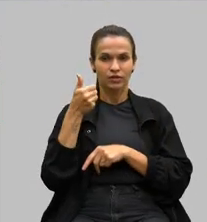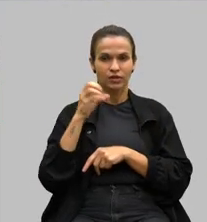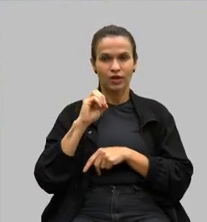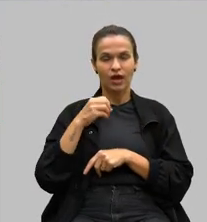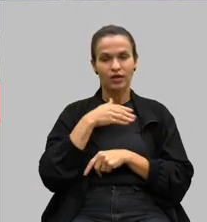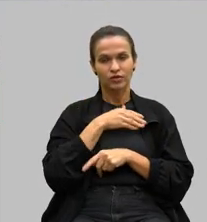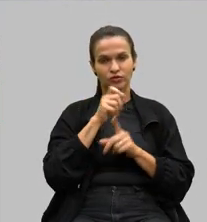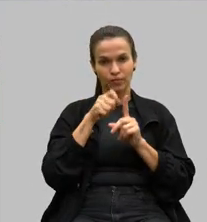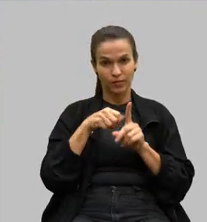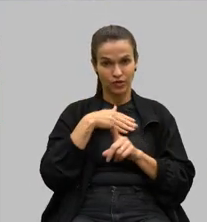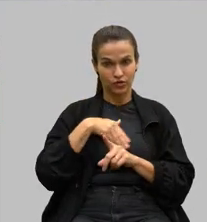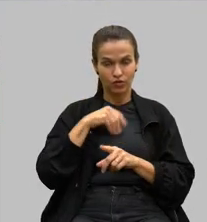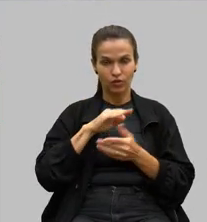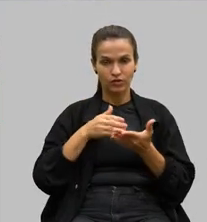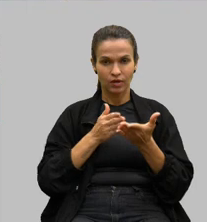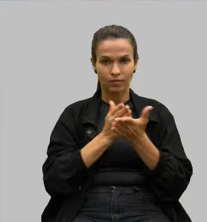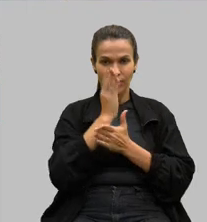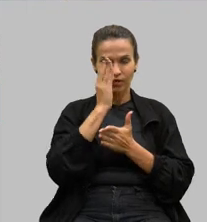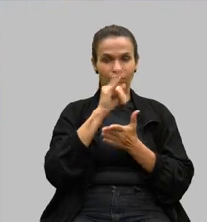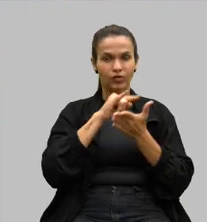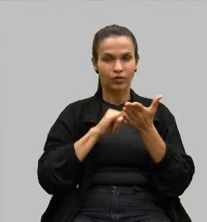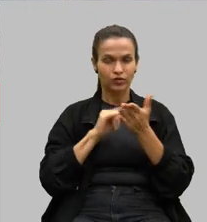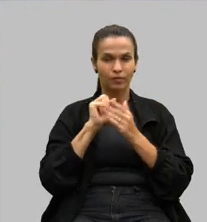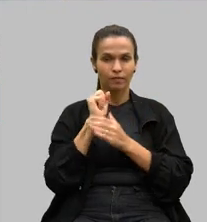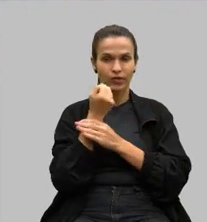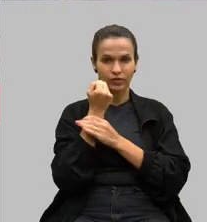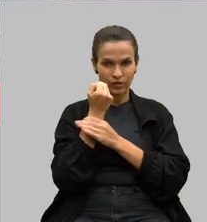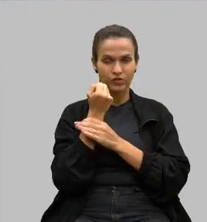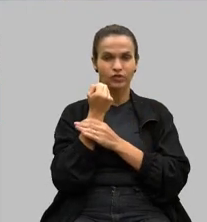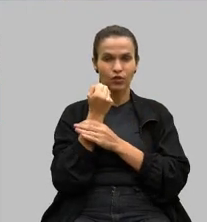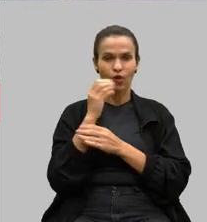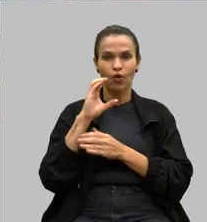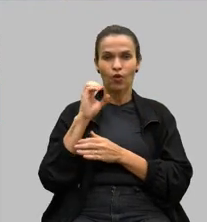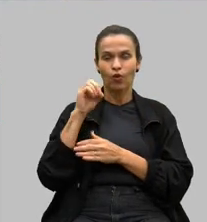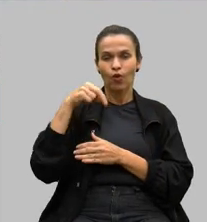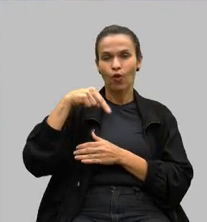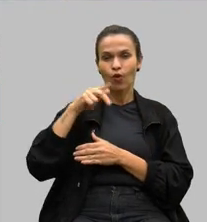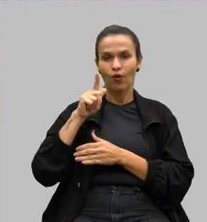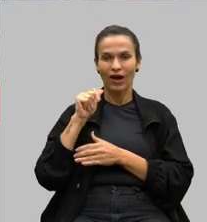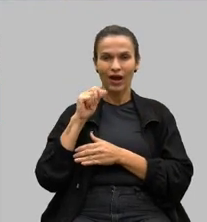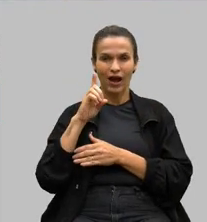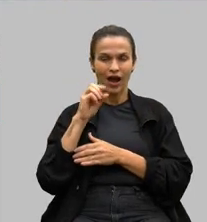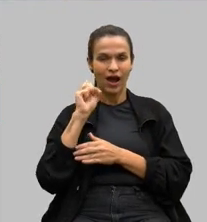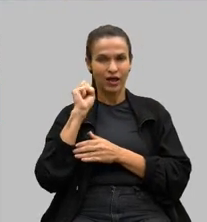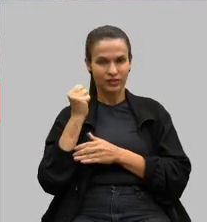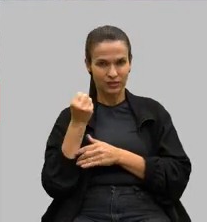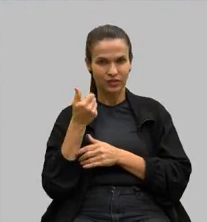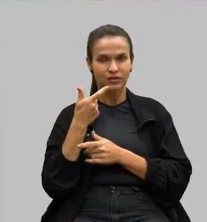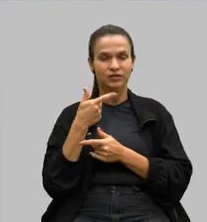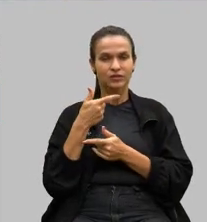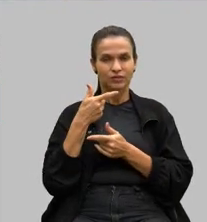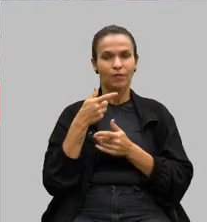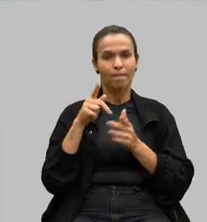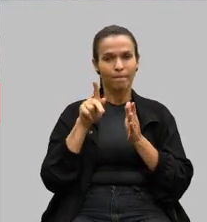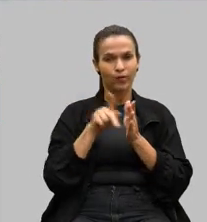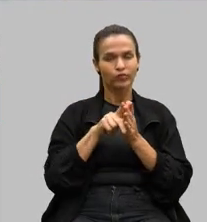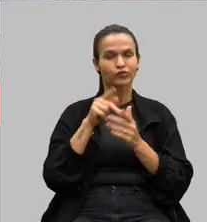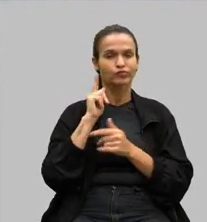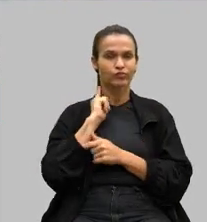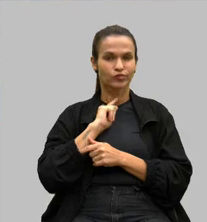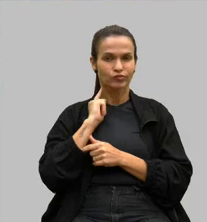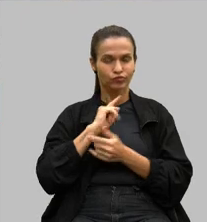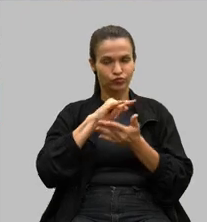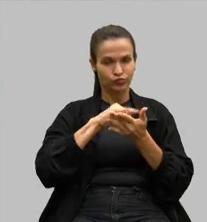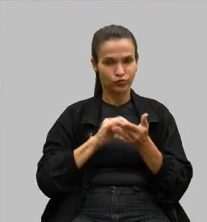nós aprovarmos o dossiê de proteção das congadas como Patrimônio Histórico de Minas Gerais o dosser tá pronto nós